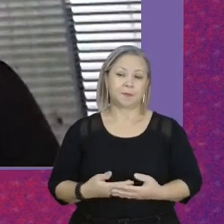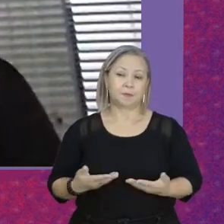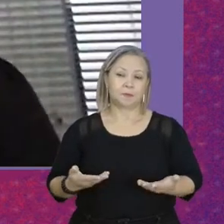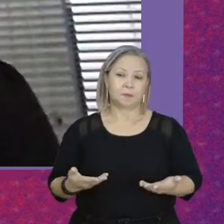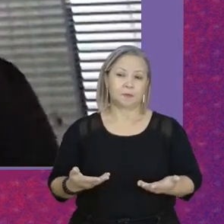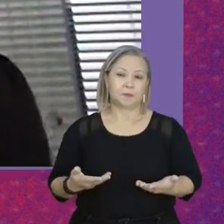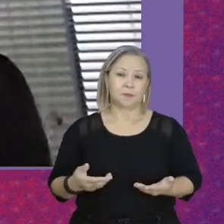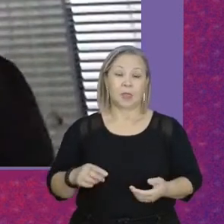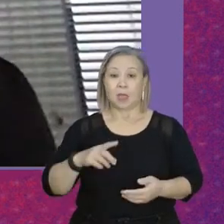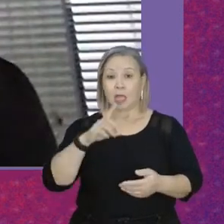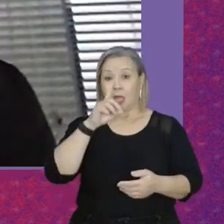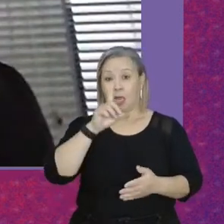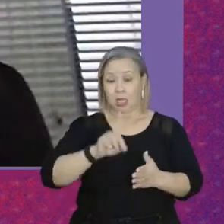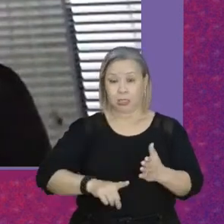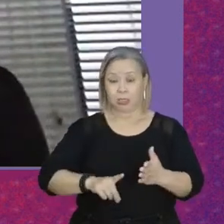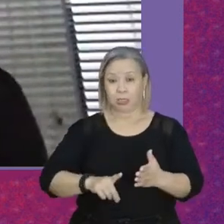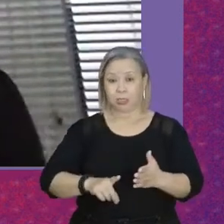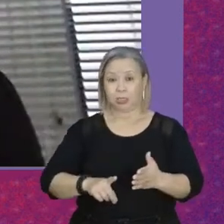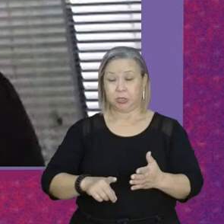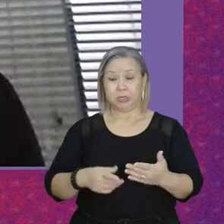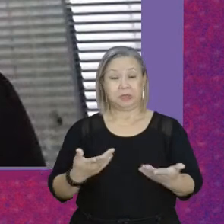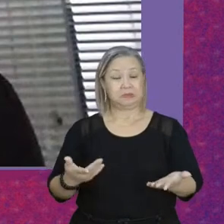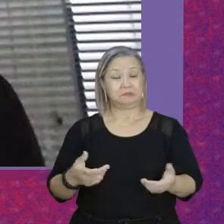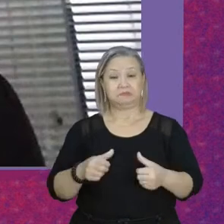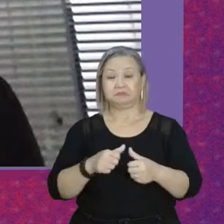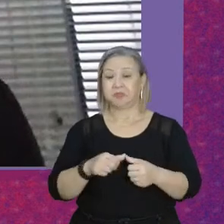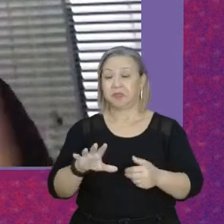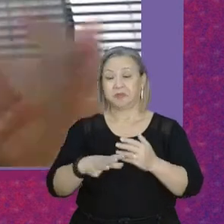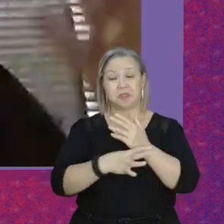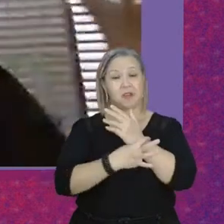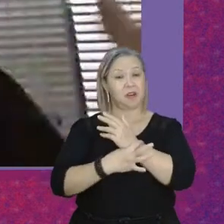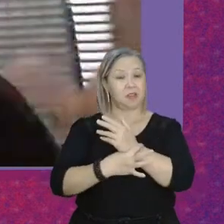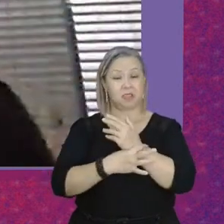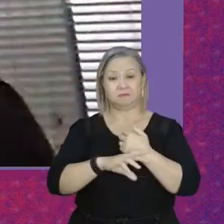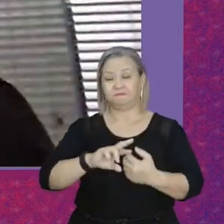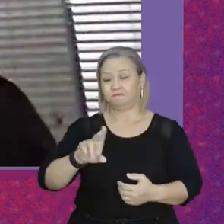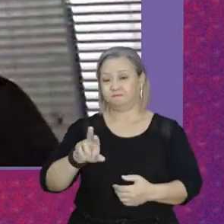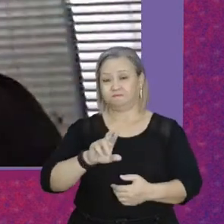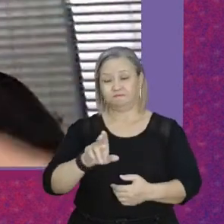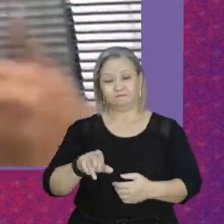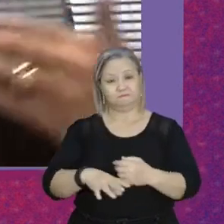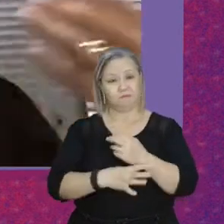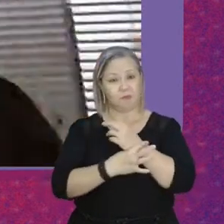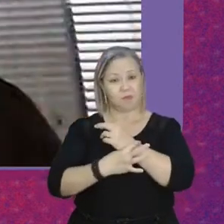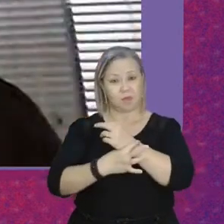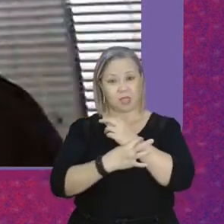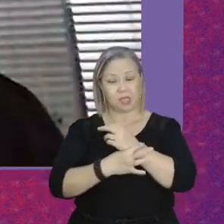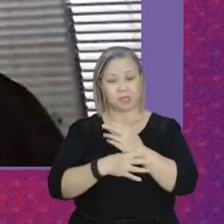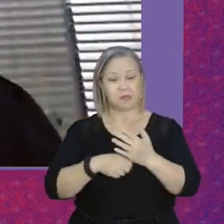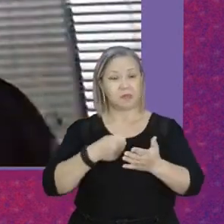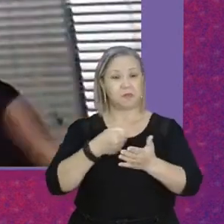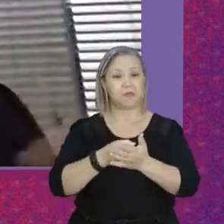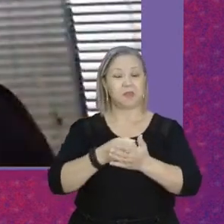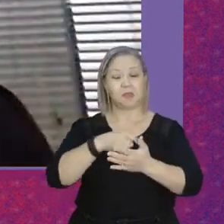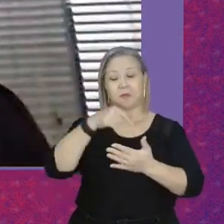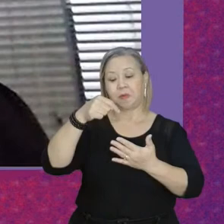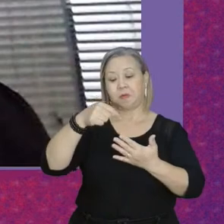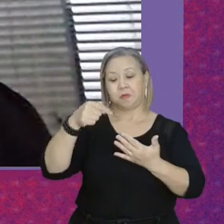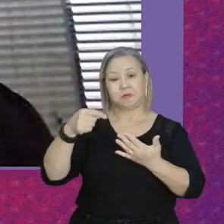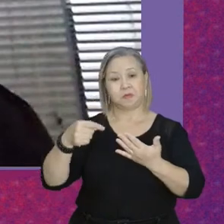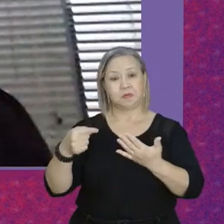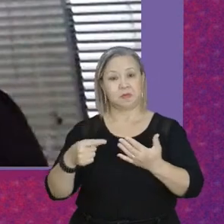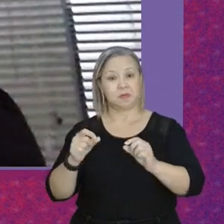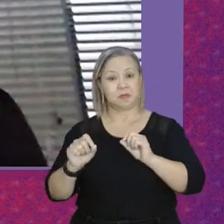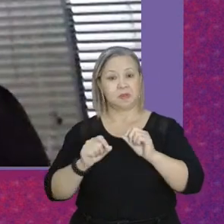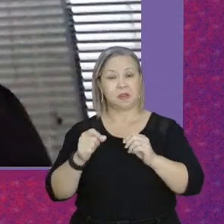e esses direitos, né, não estão garantidos, né? Eles estão aí determinados por uma série de